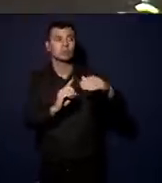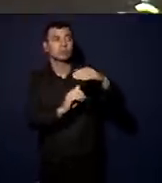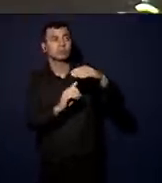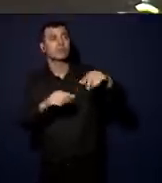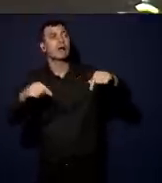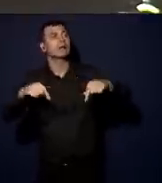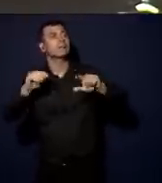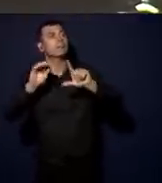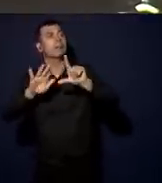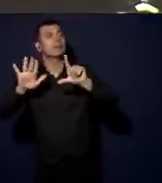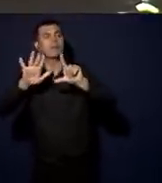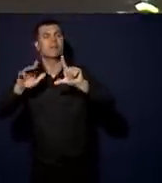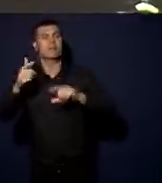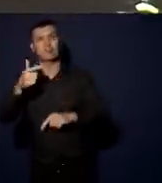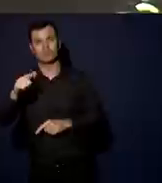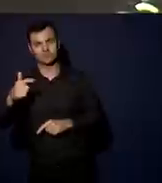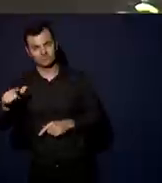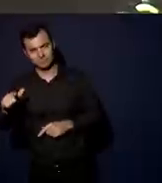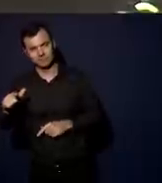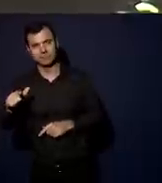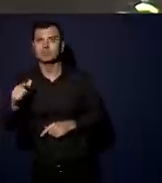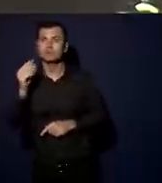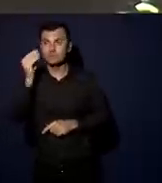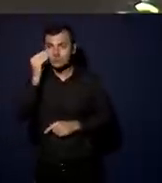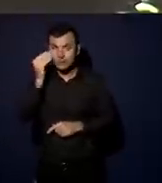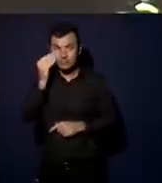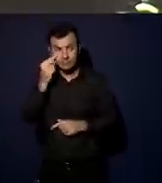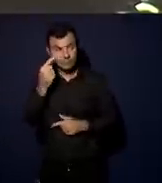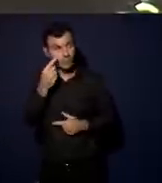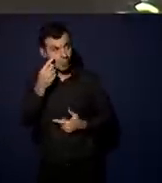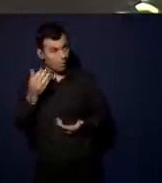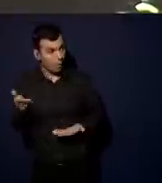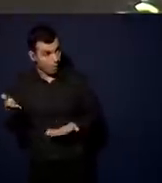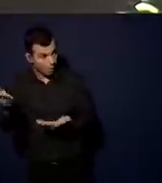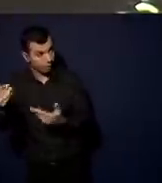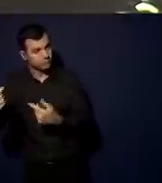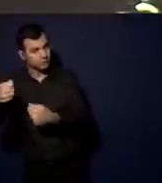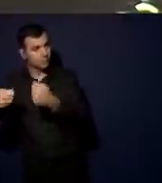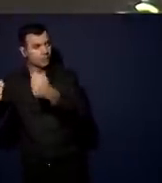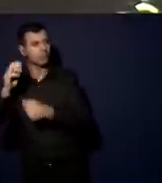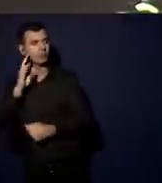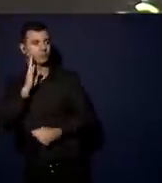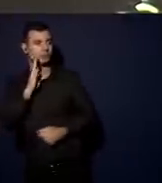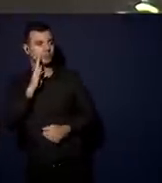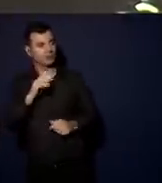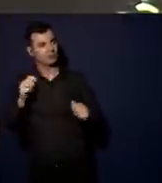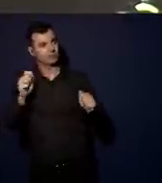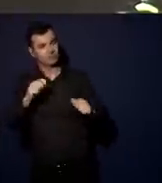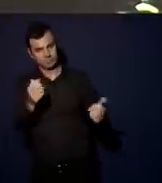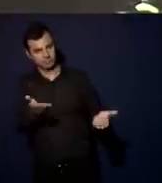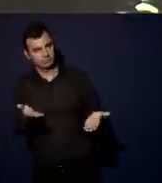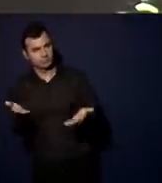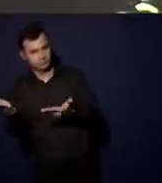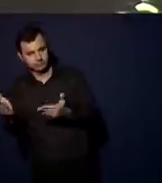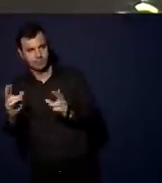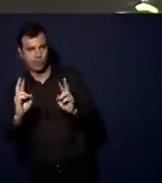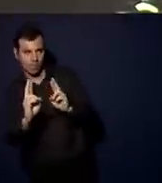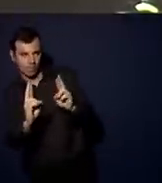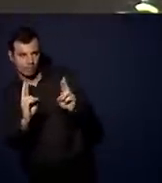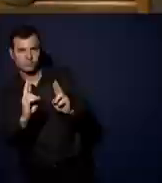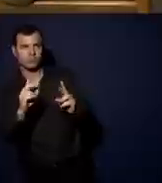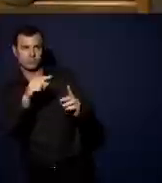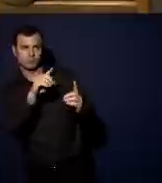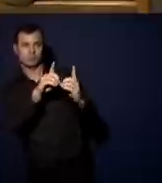nesse momento e a gente tá lá tentando demonstrar para esses consumidores que olha tem um negócio legal aqui que a gente consegue se relacionar e te